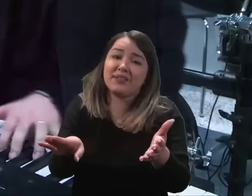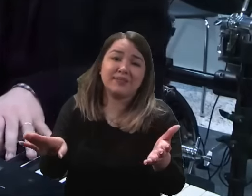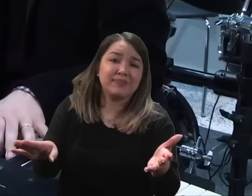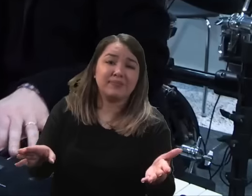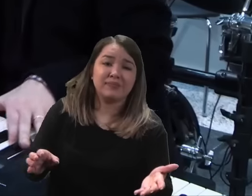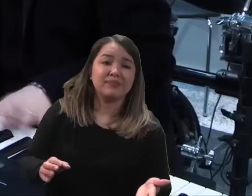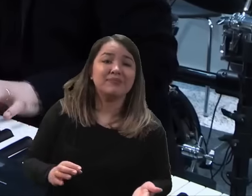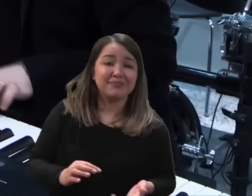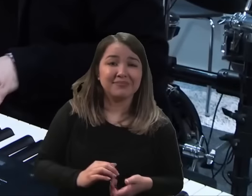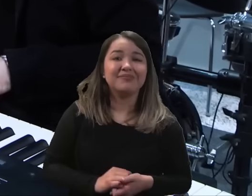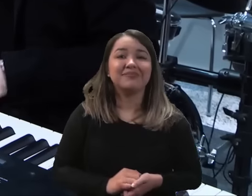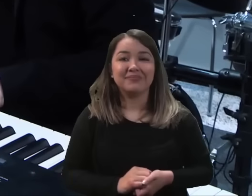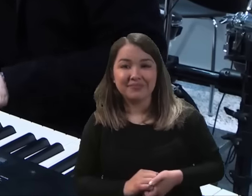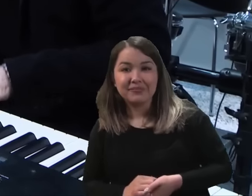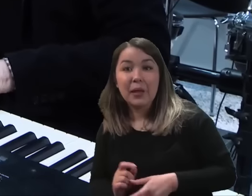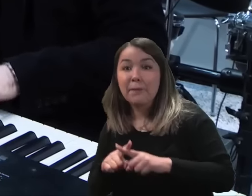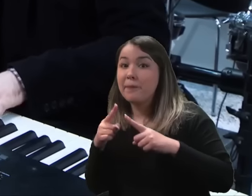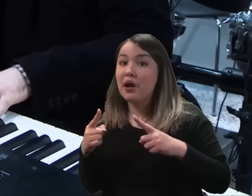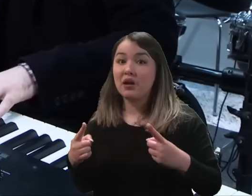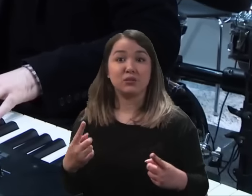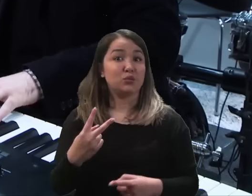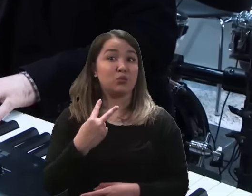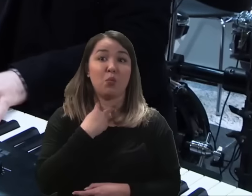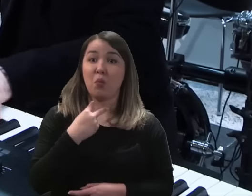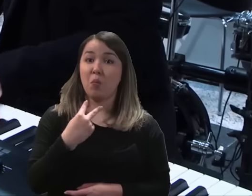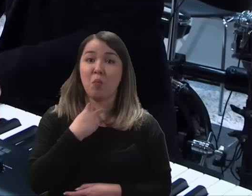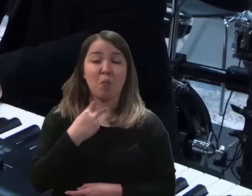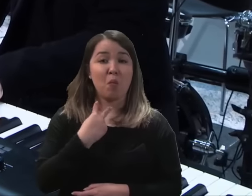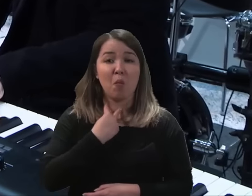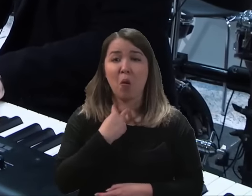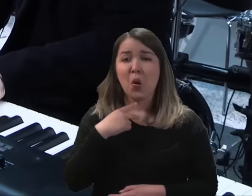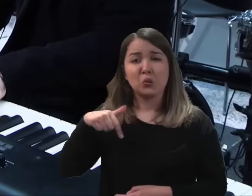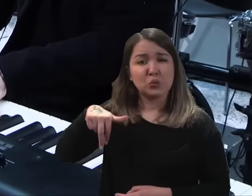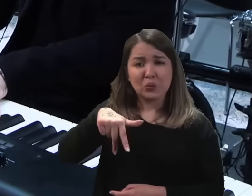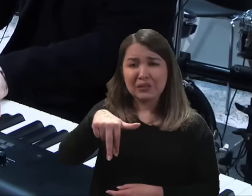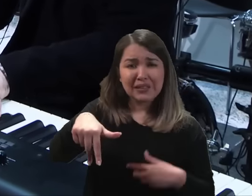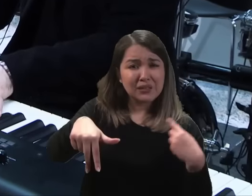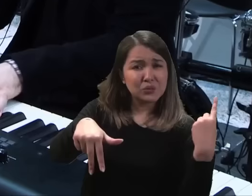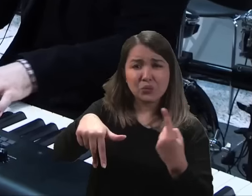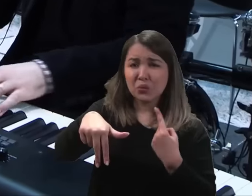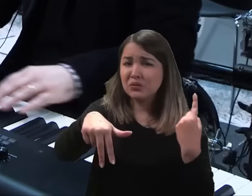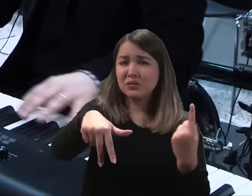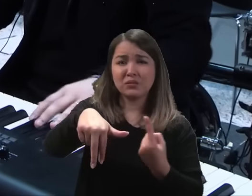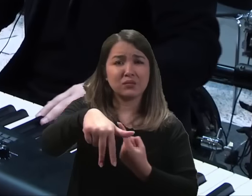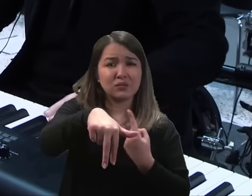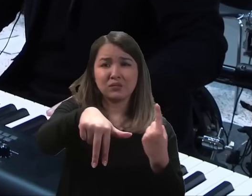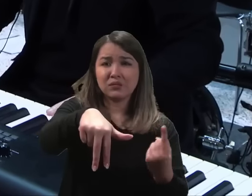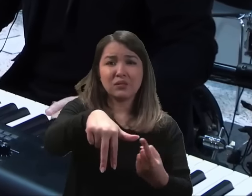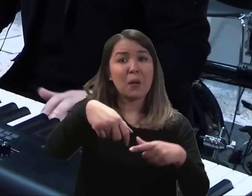mas não posso andar sozinho